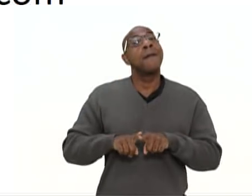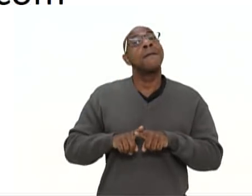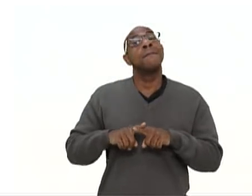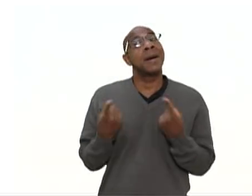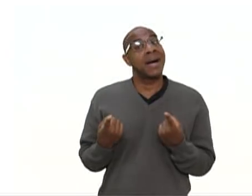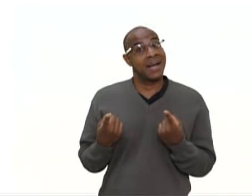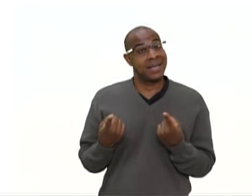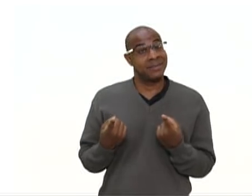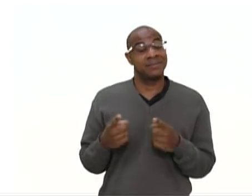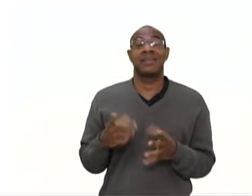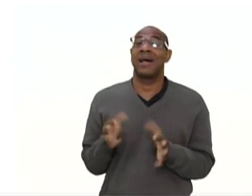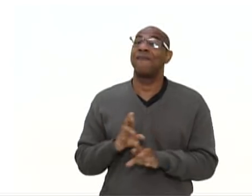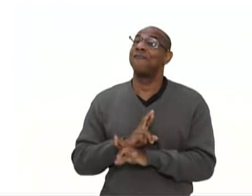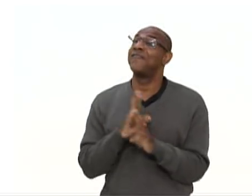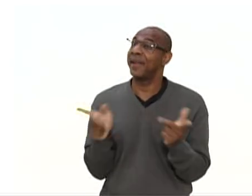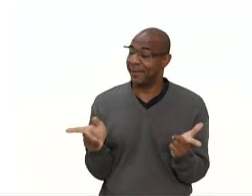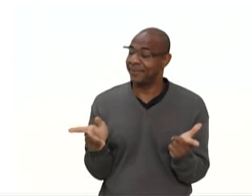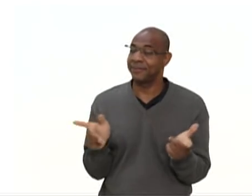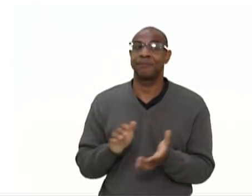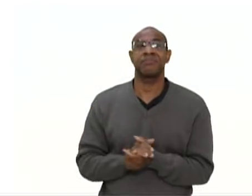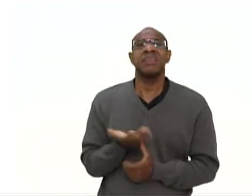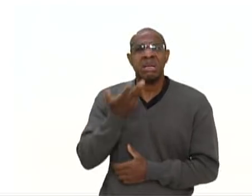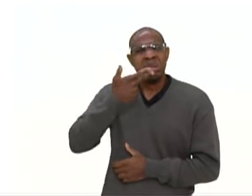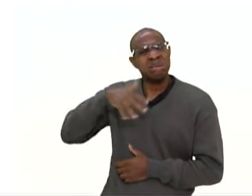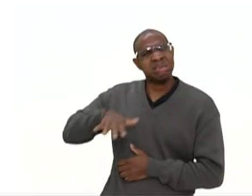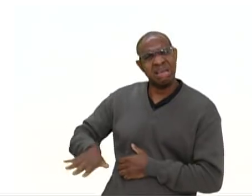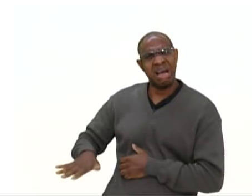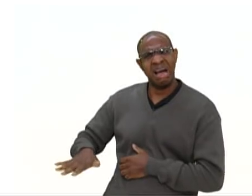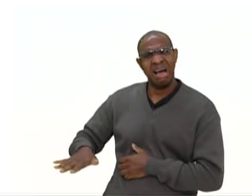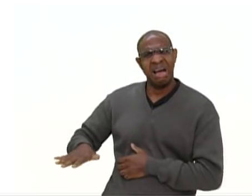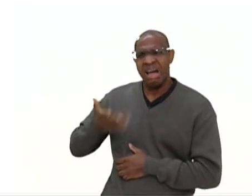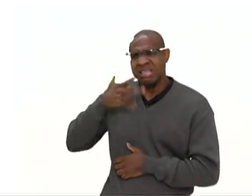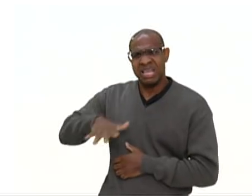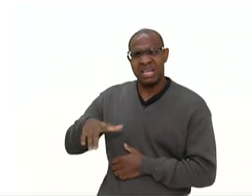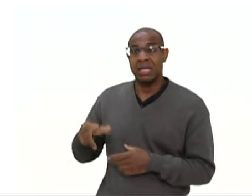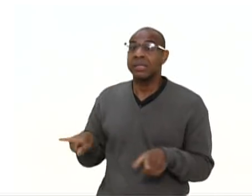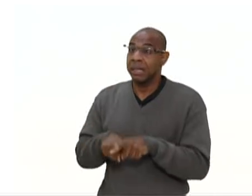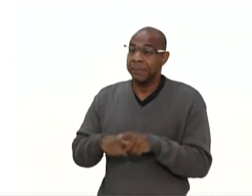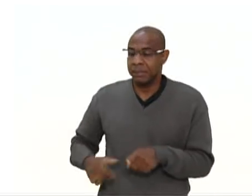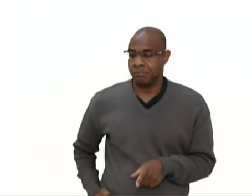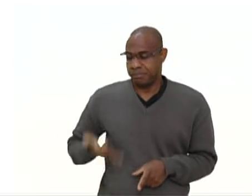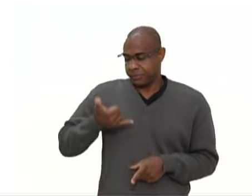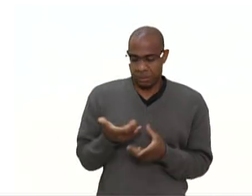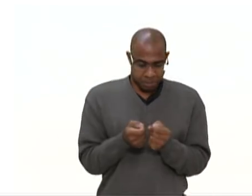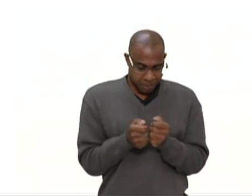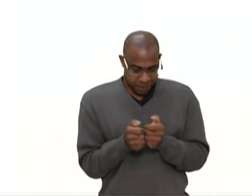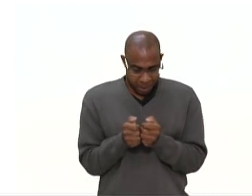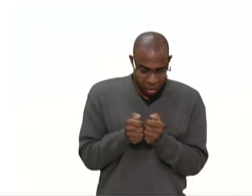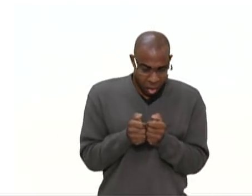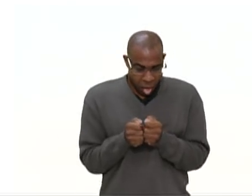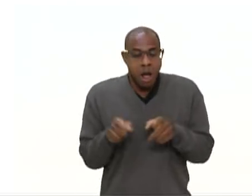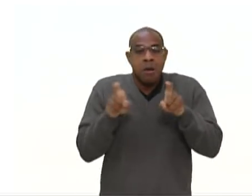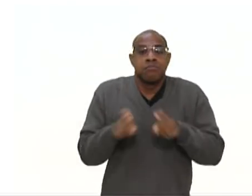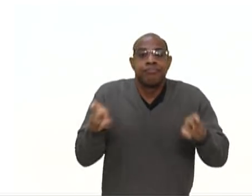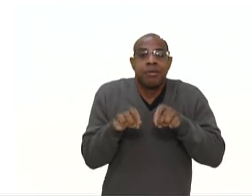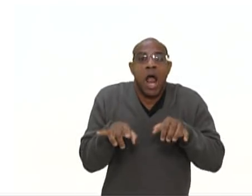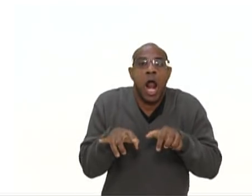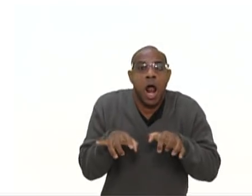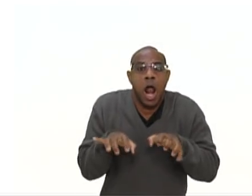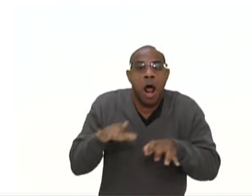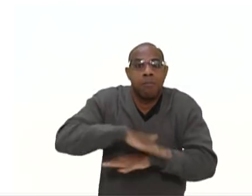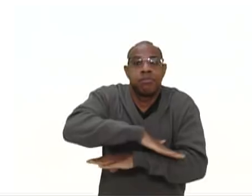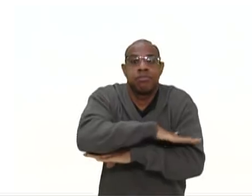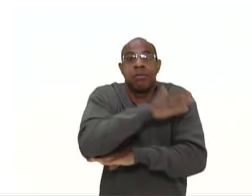ao contrário. As crianças estão passando horas do seu tempo livre em frente ao computador ou